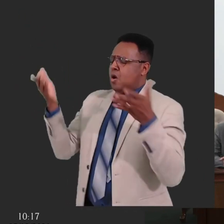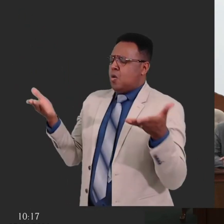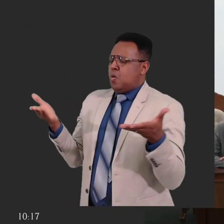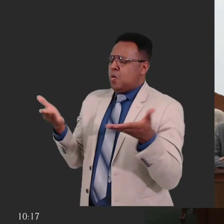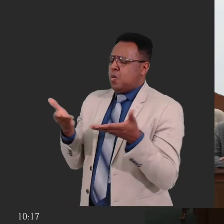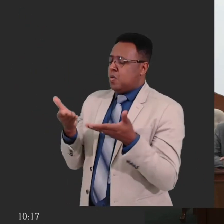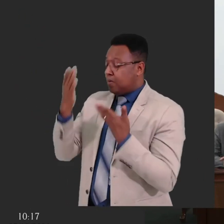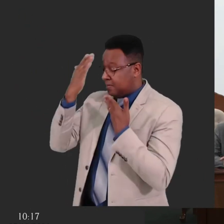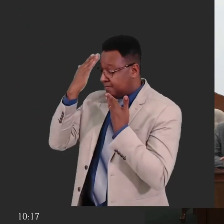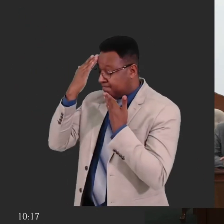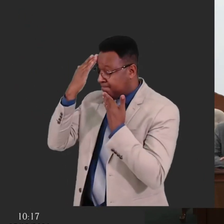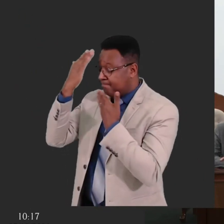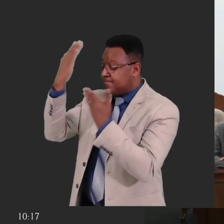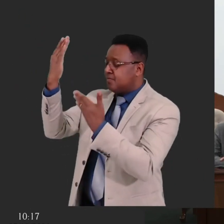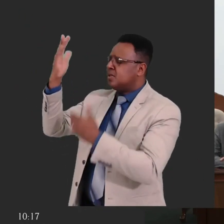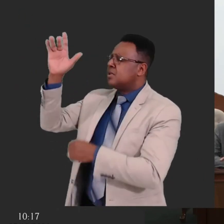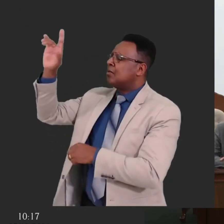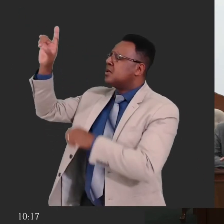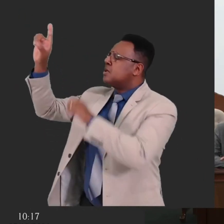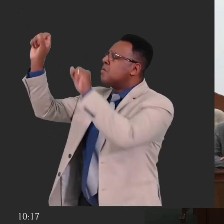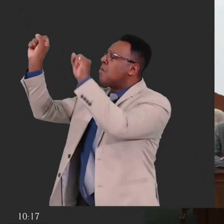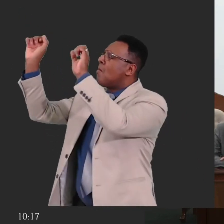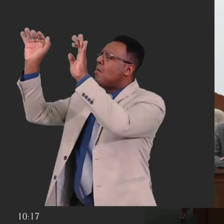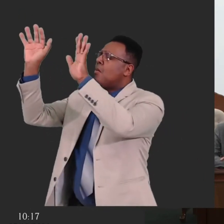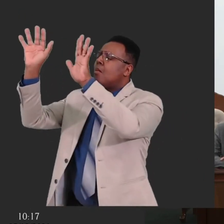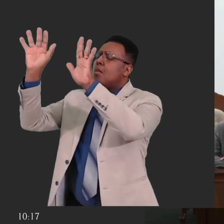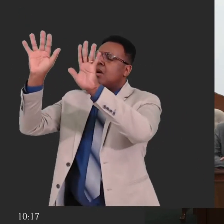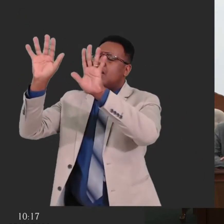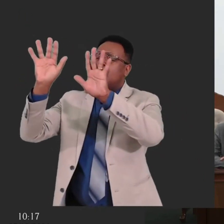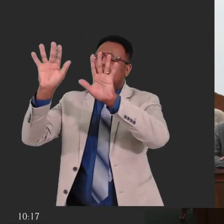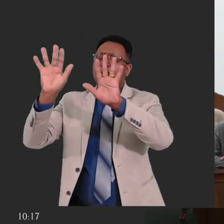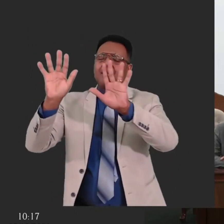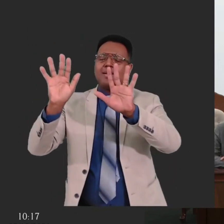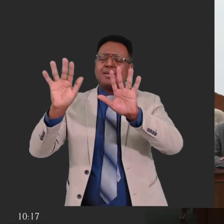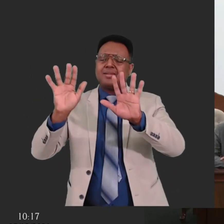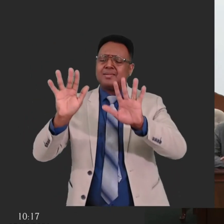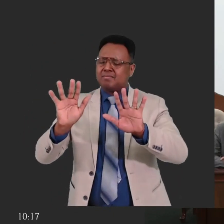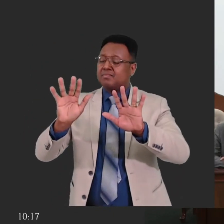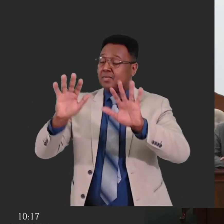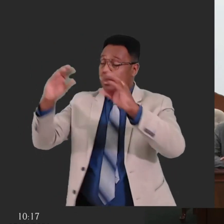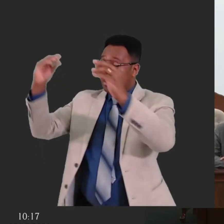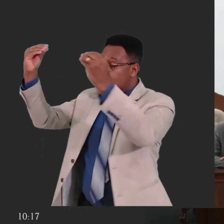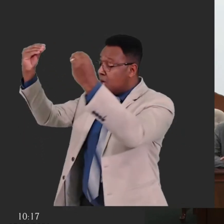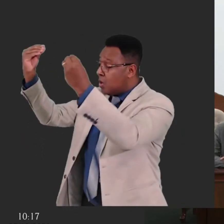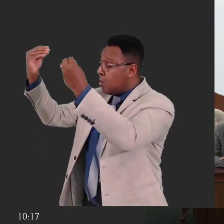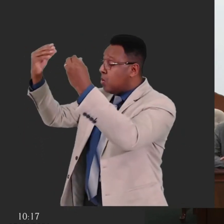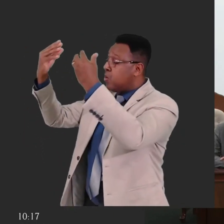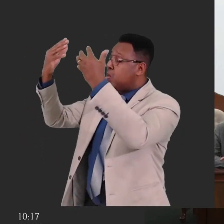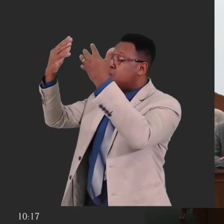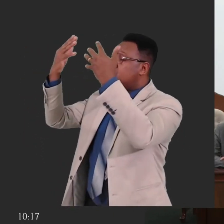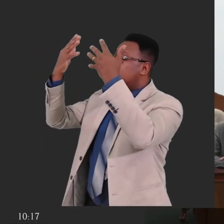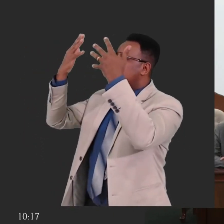dia, porque o Senhor nos abençoou, revelando-nos a tua bendita graça, e